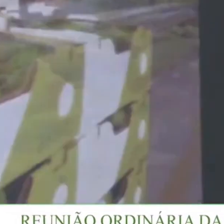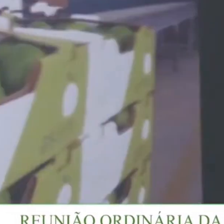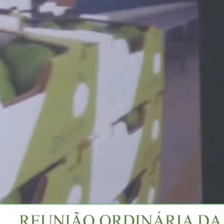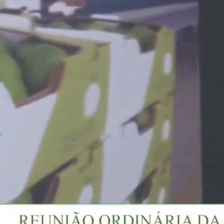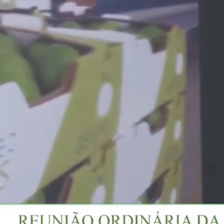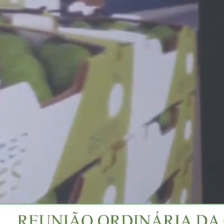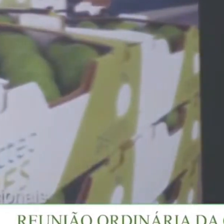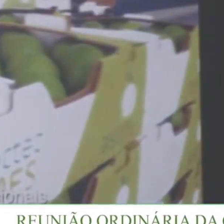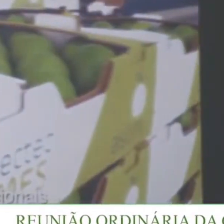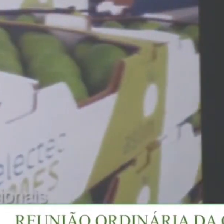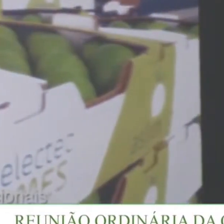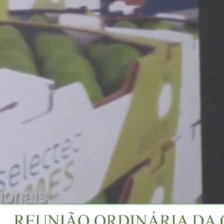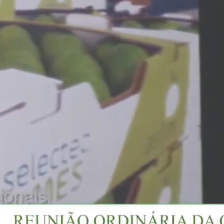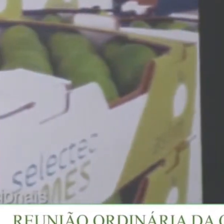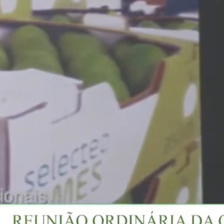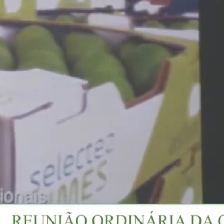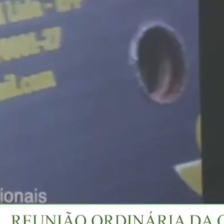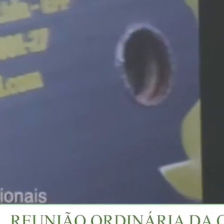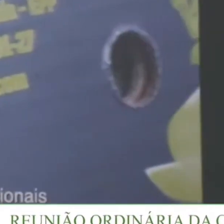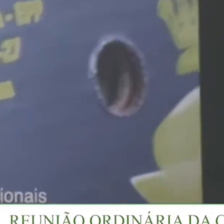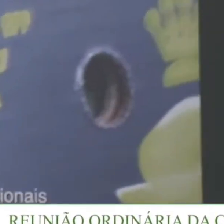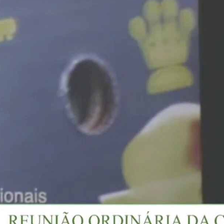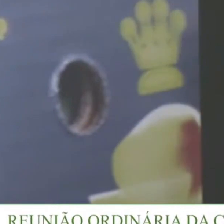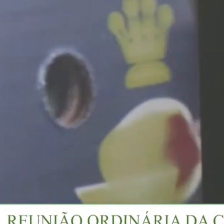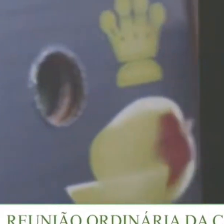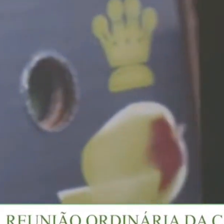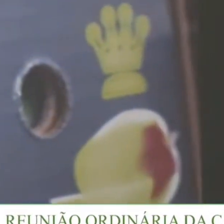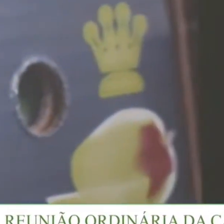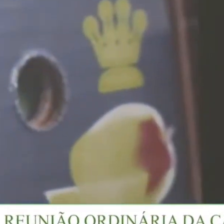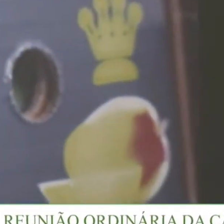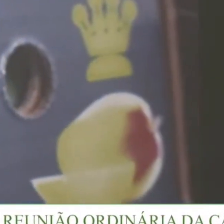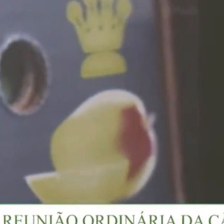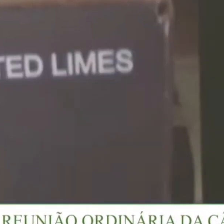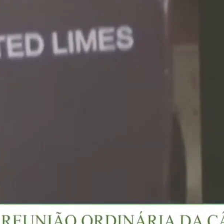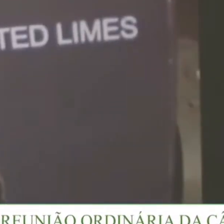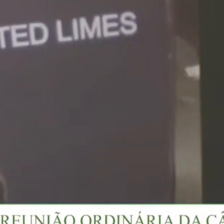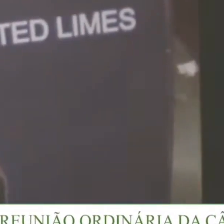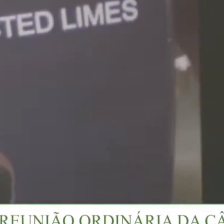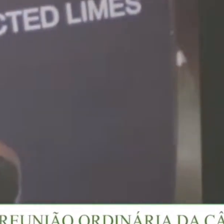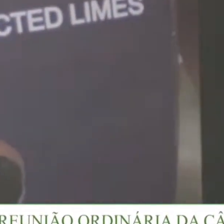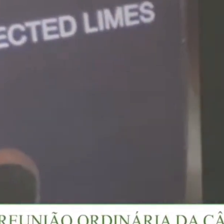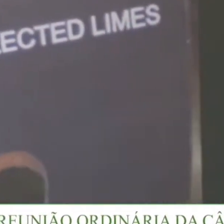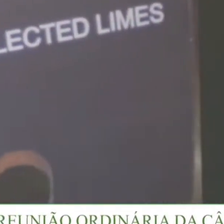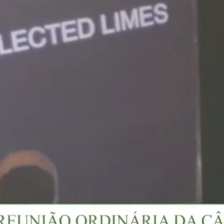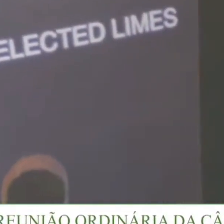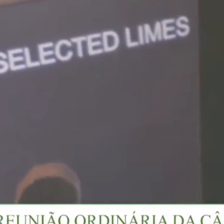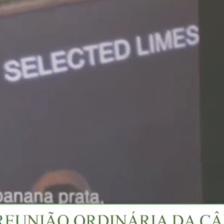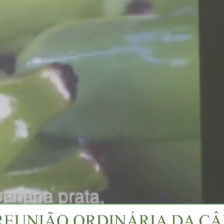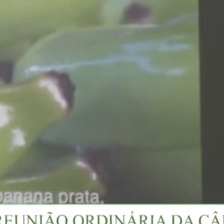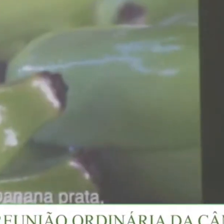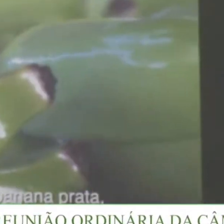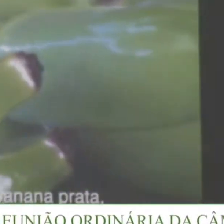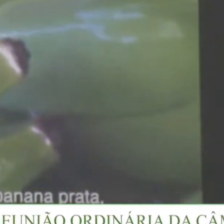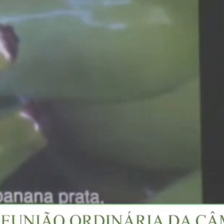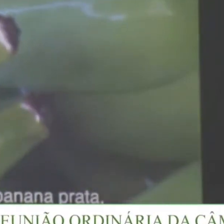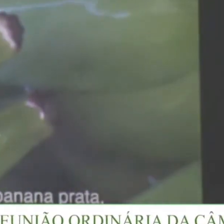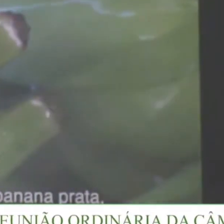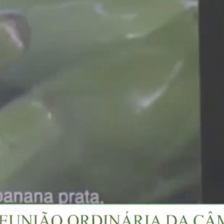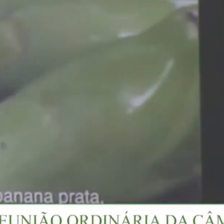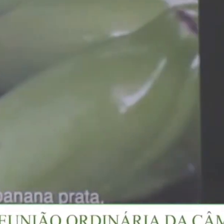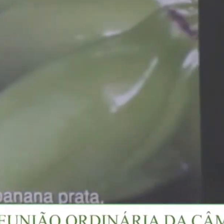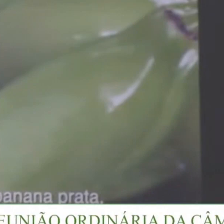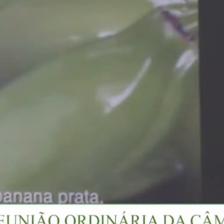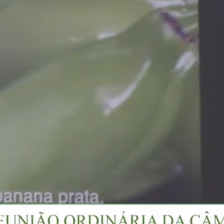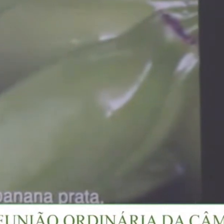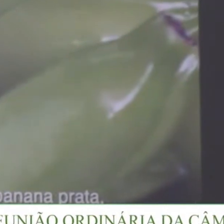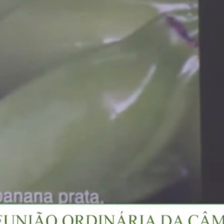O limão e a manga já alcançam os mercados internacionais de forma consolidada. E estão em curso os processos para